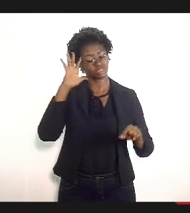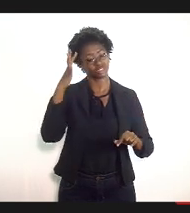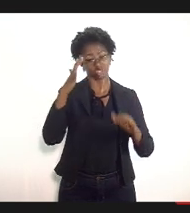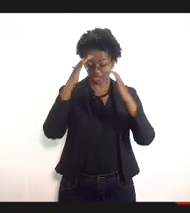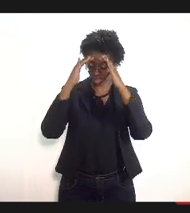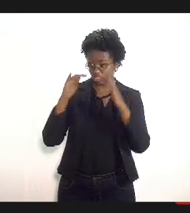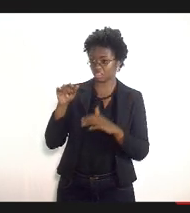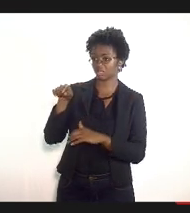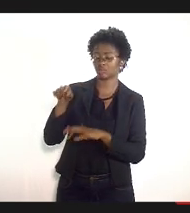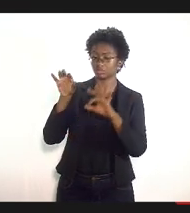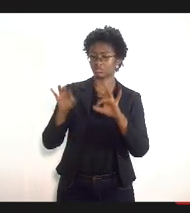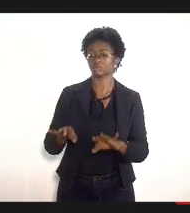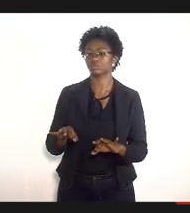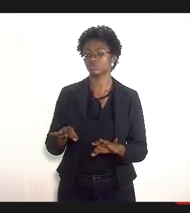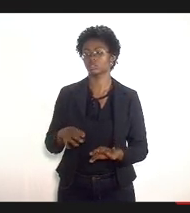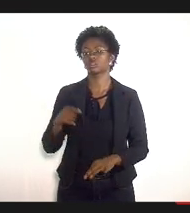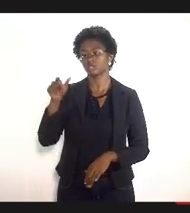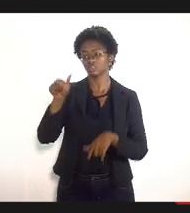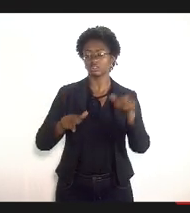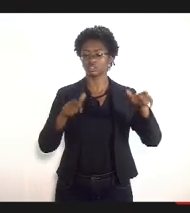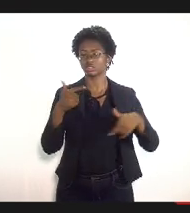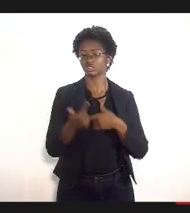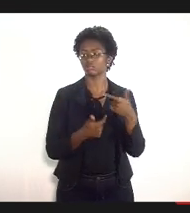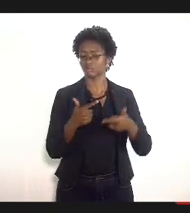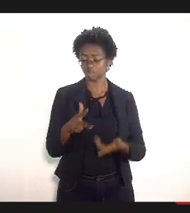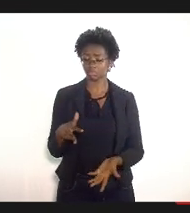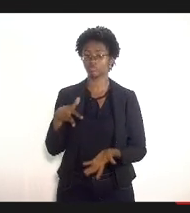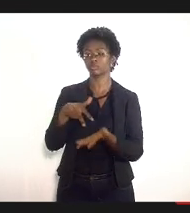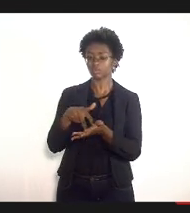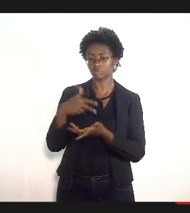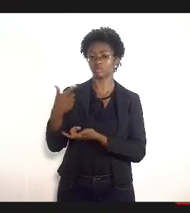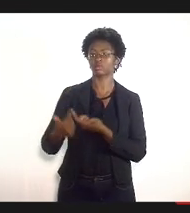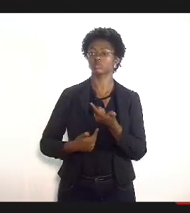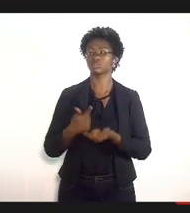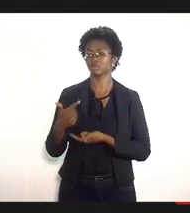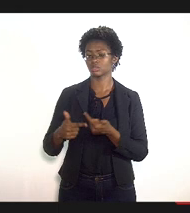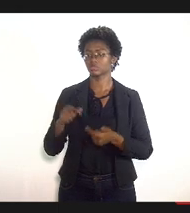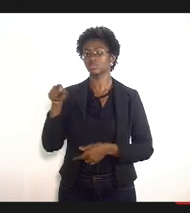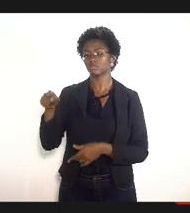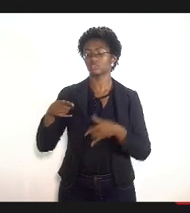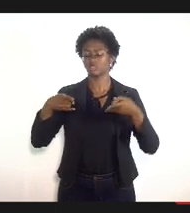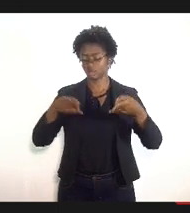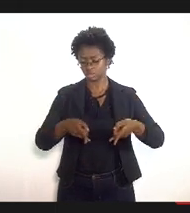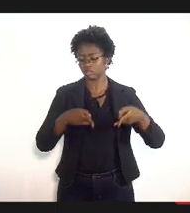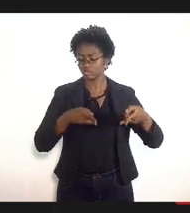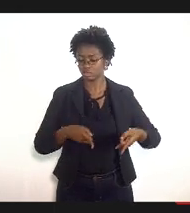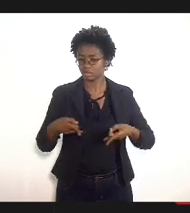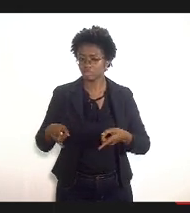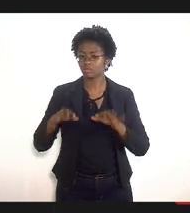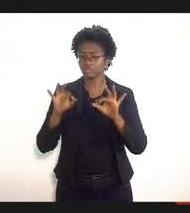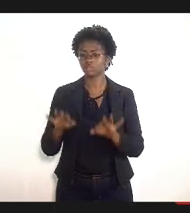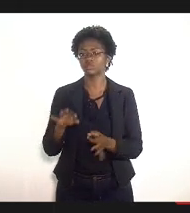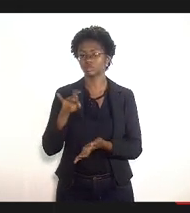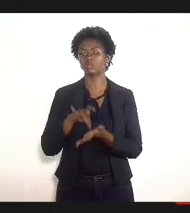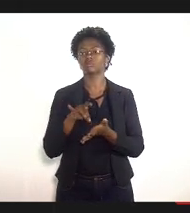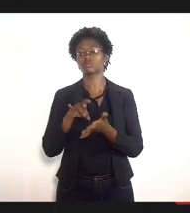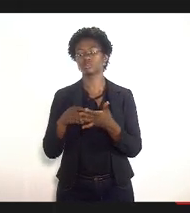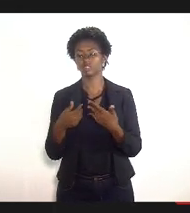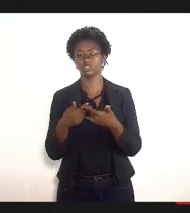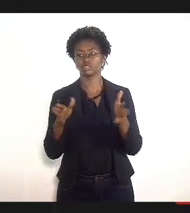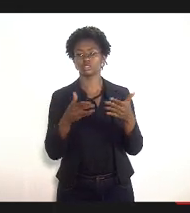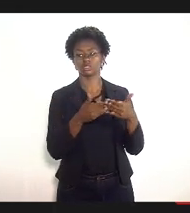né? Que esses trabalhadores voltem a ocupar os seus postos de trabalho para que esses leitos possam ser reabertos e a